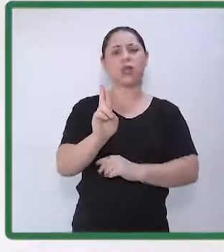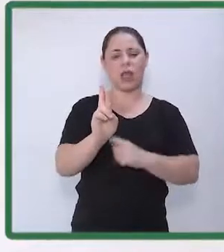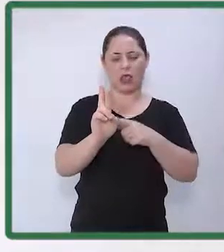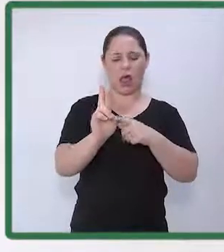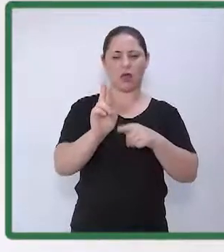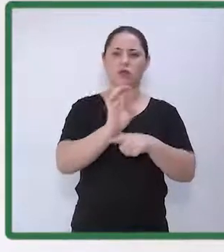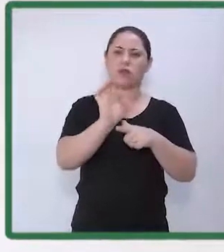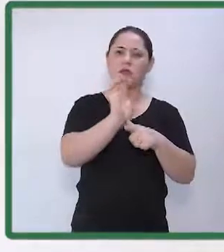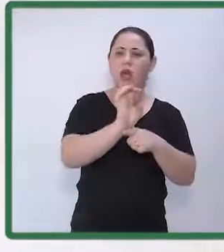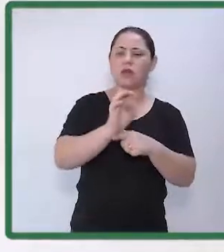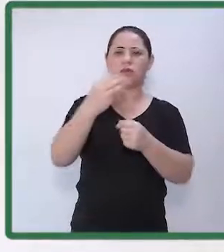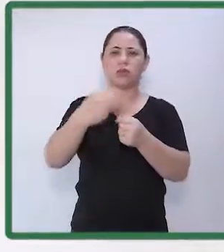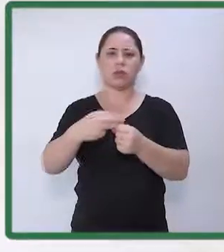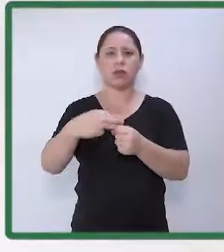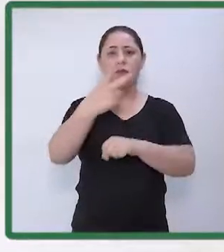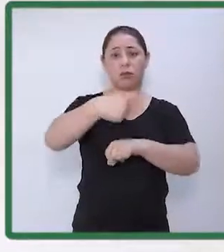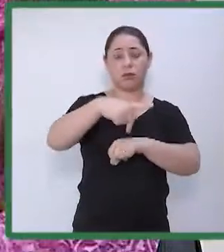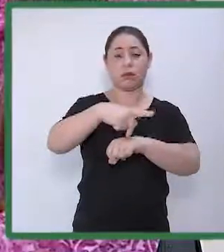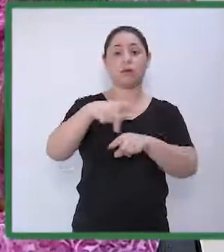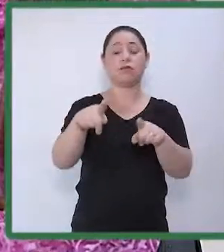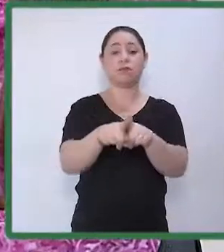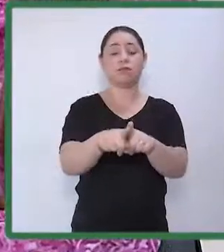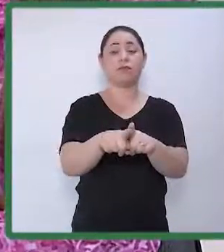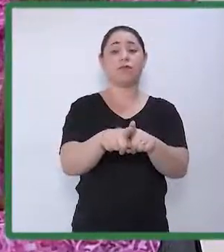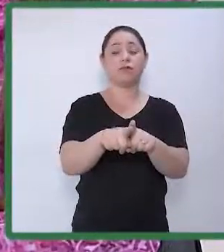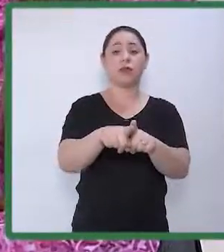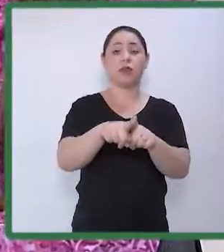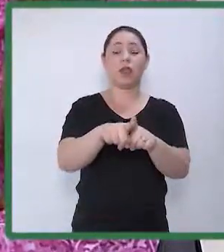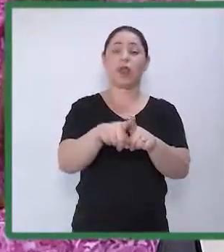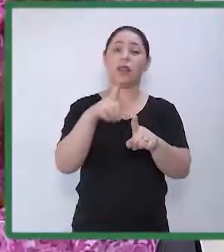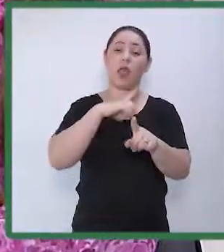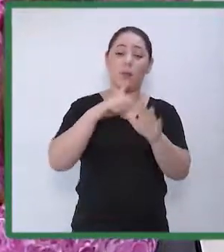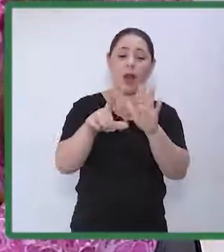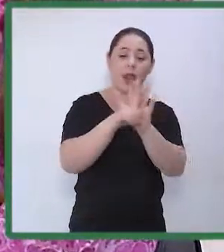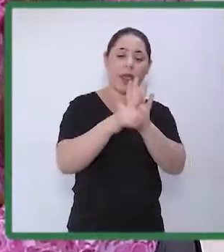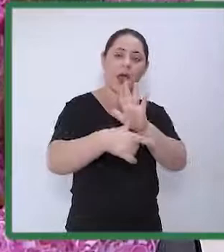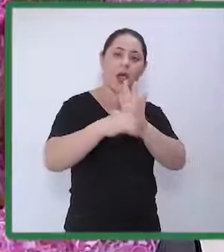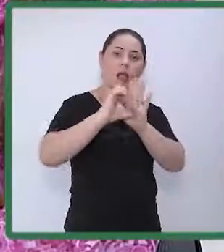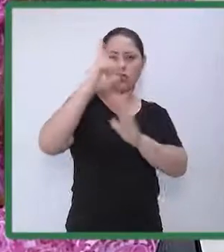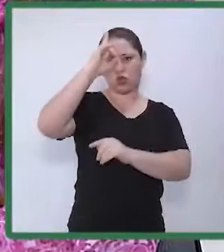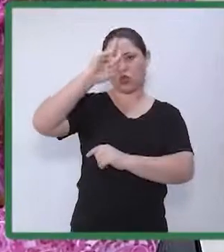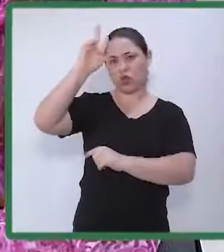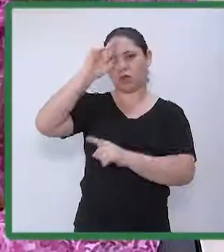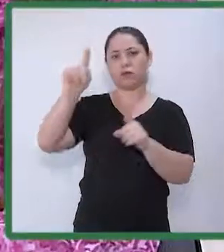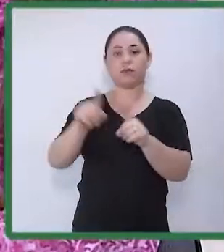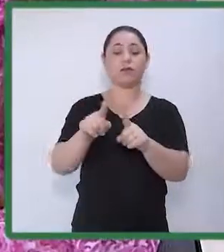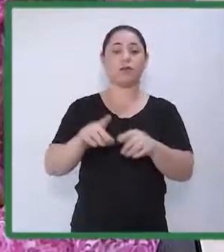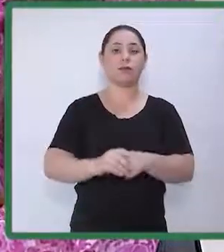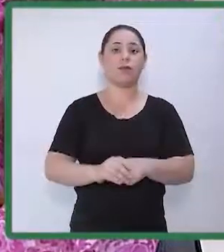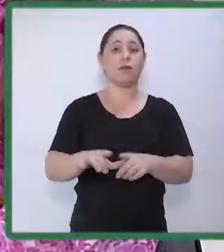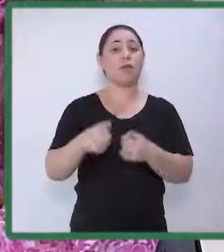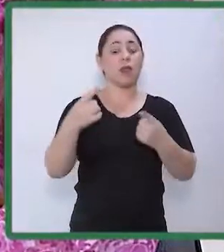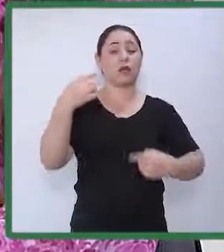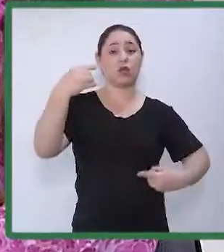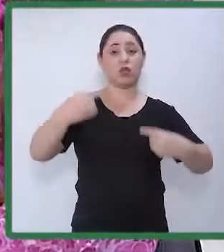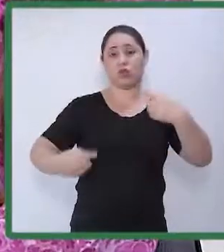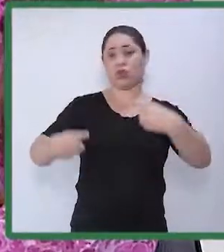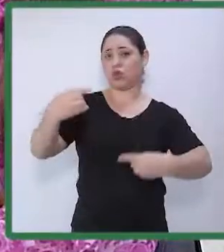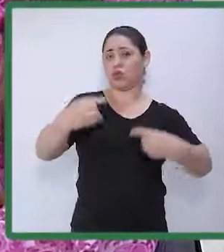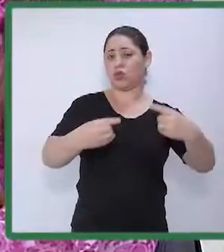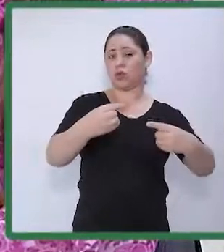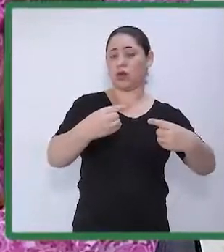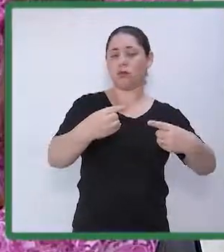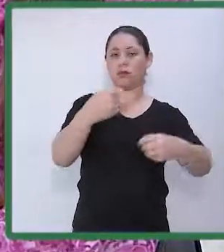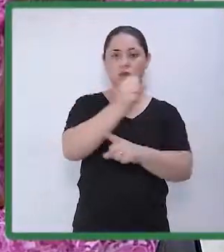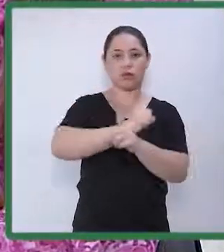mesmo do seu estado, do seu município, do seu país, e daí com a lei antecipar toda essa história, mas a